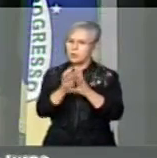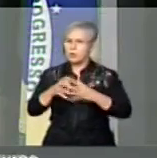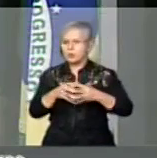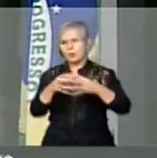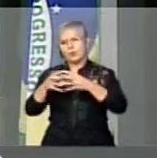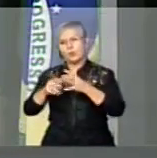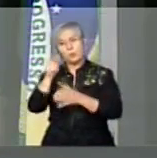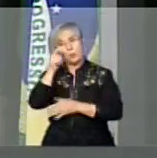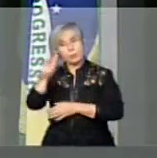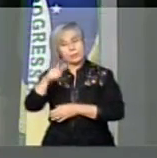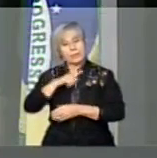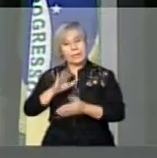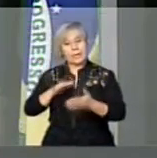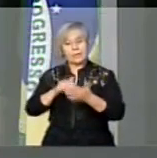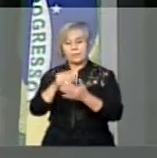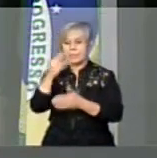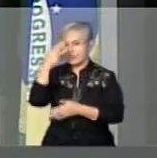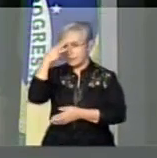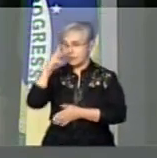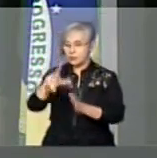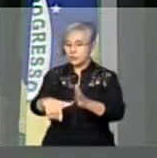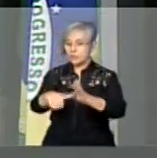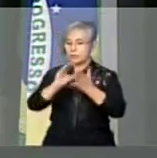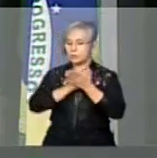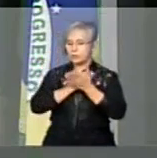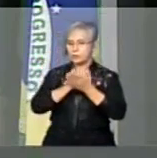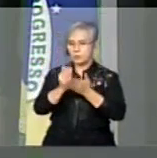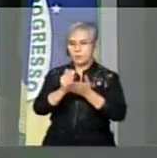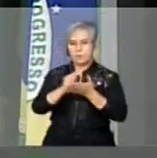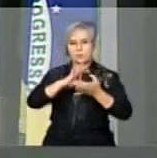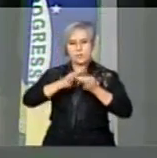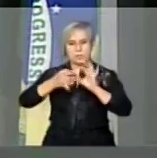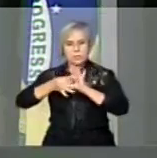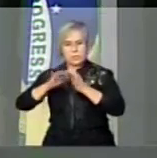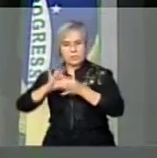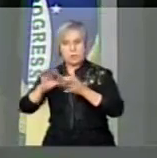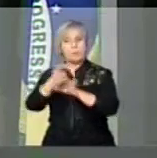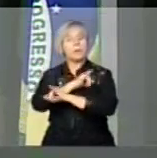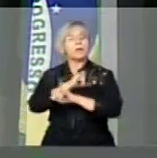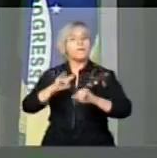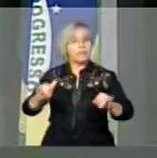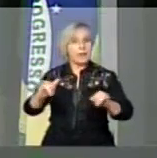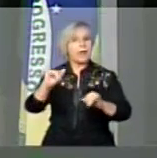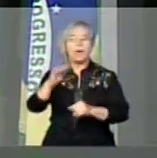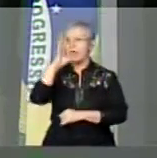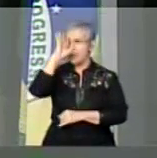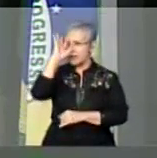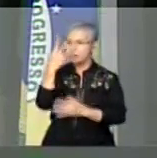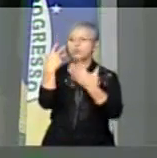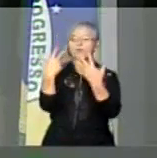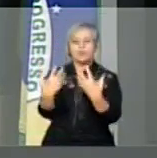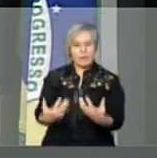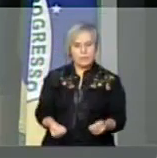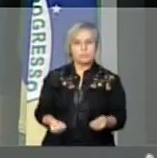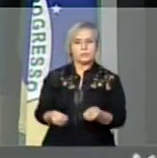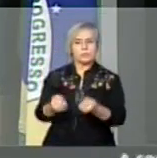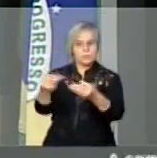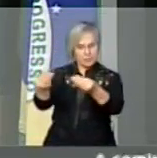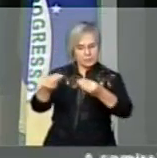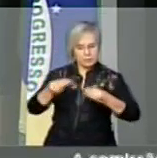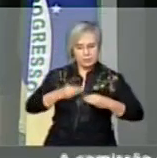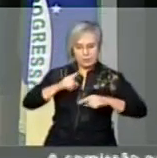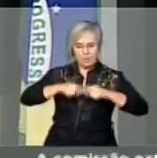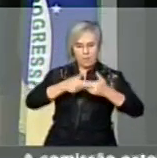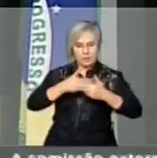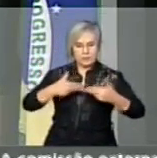portanto, até 3 dias antes do início dos Jogos para manifestar a sua decisão de receber ou não o material dos Jogos, promovendo